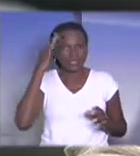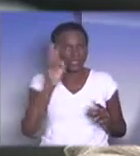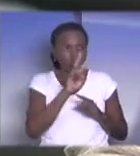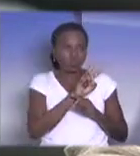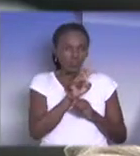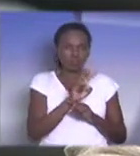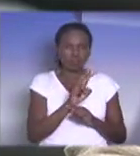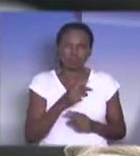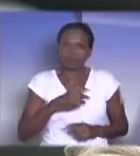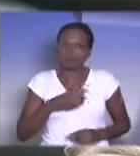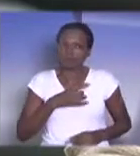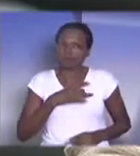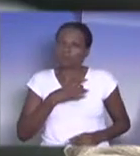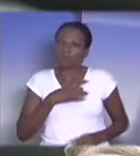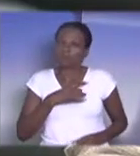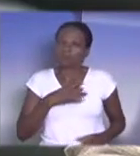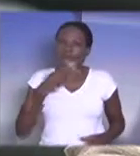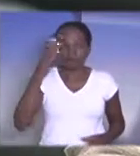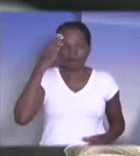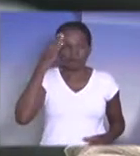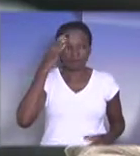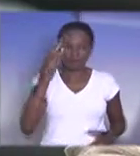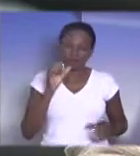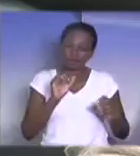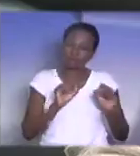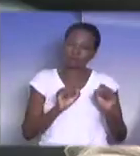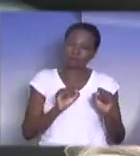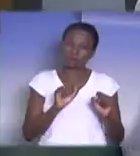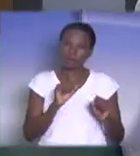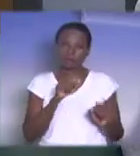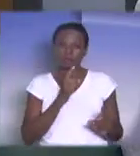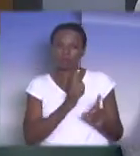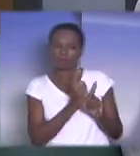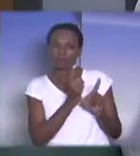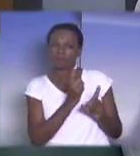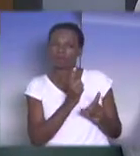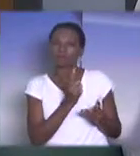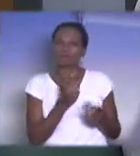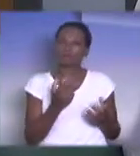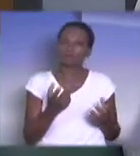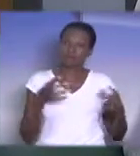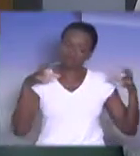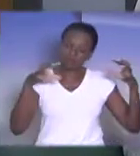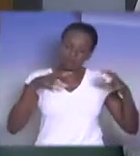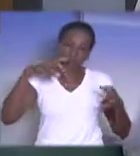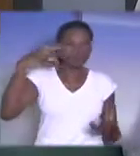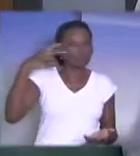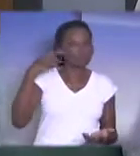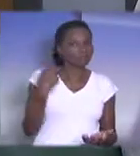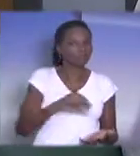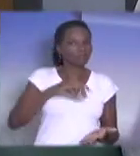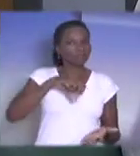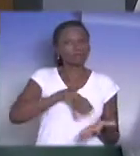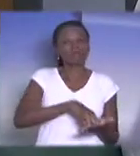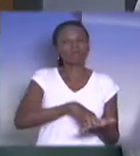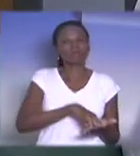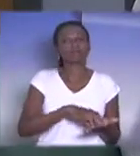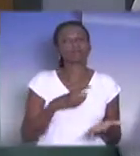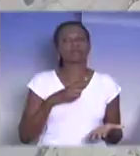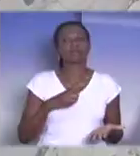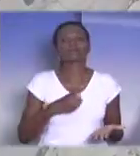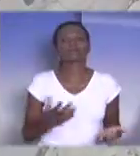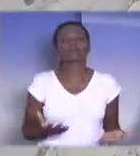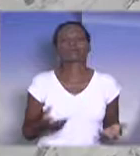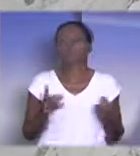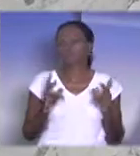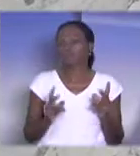sendo identificado e sabe que haverá uma repressão, haverá uma punição contra ele. É a mesma coisa